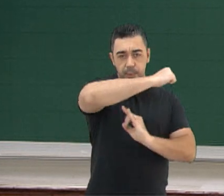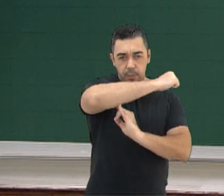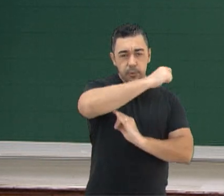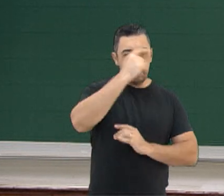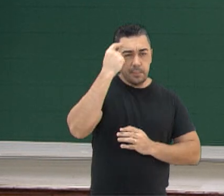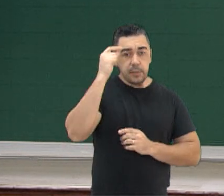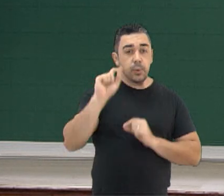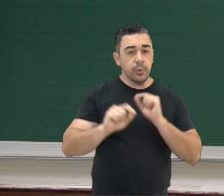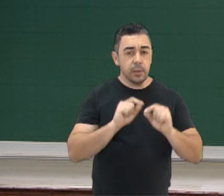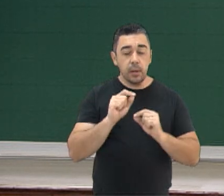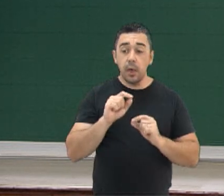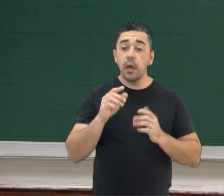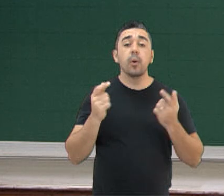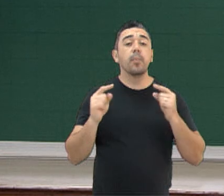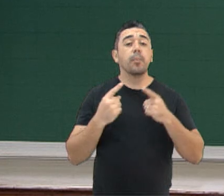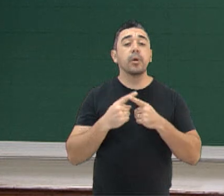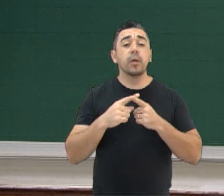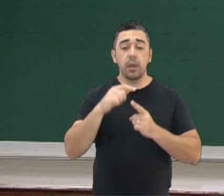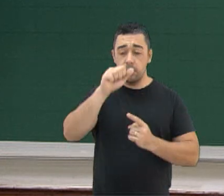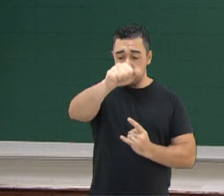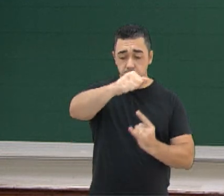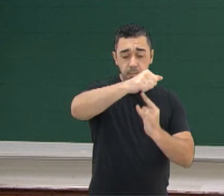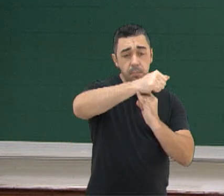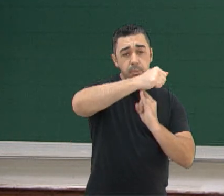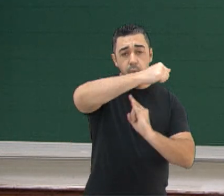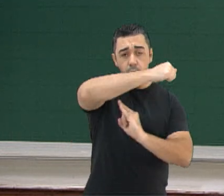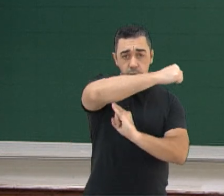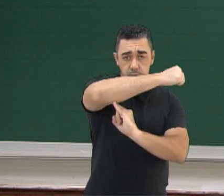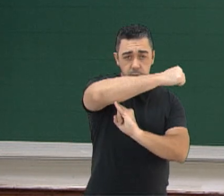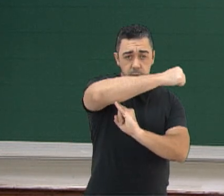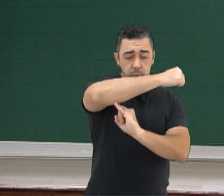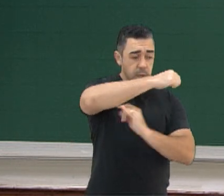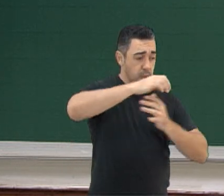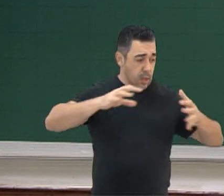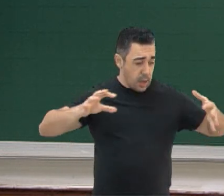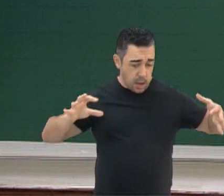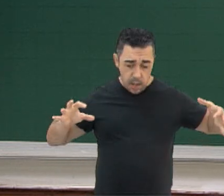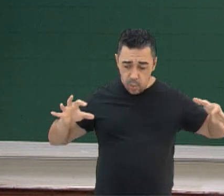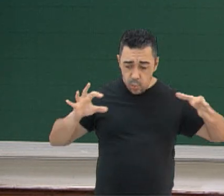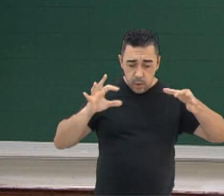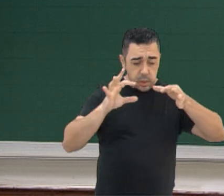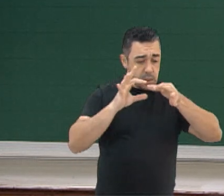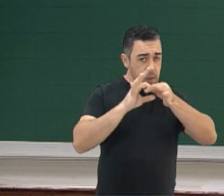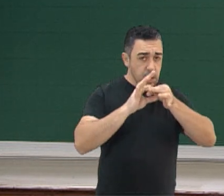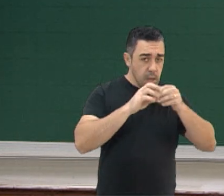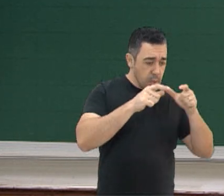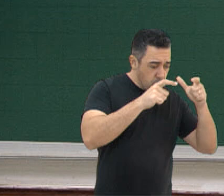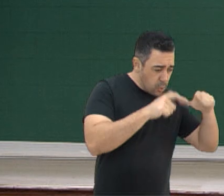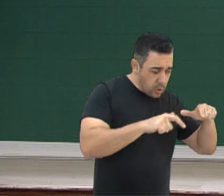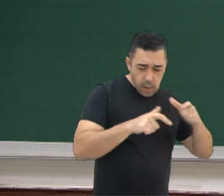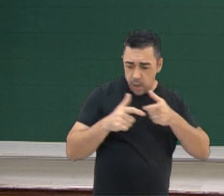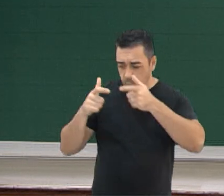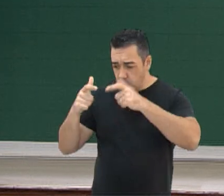as pontes existem justamente para que se faça a travessia, para chegar a um outro